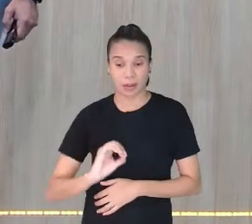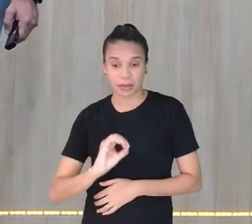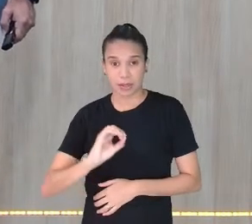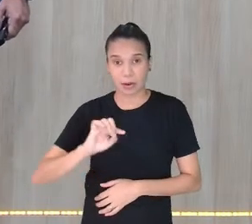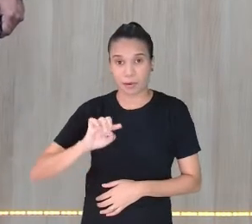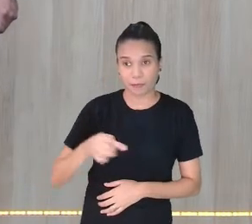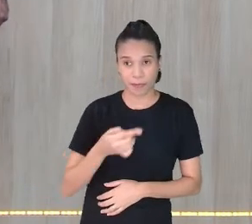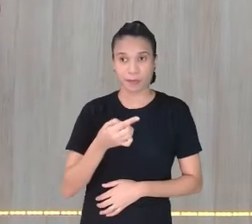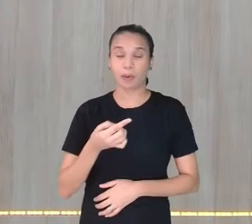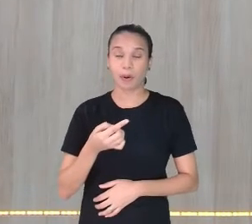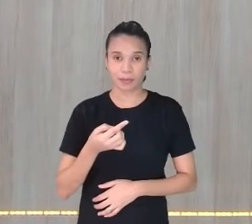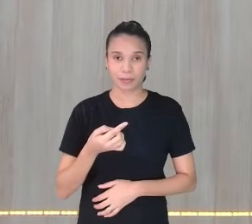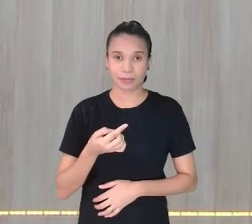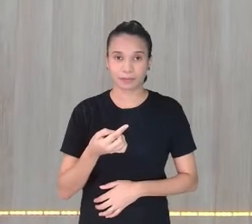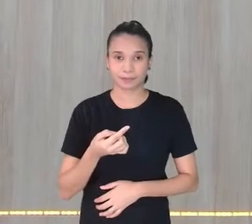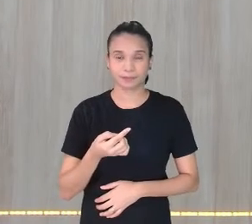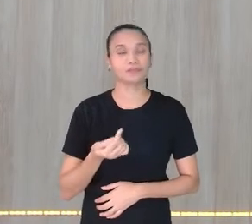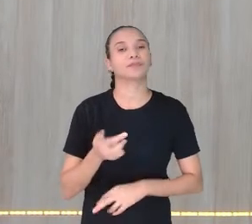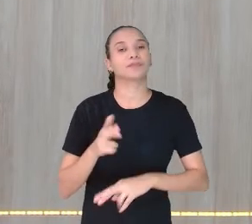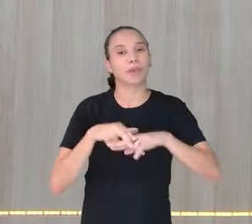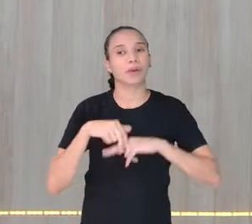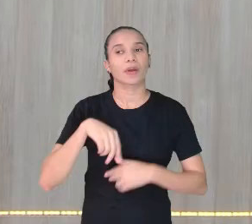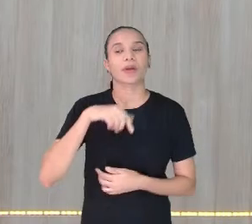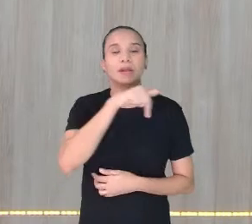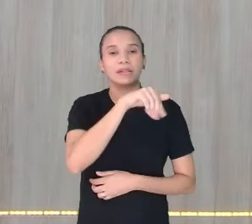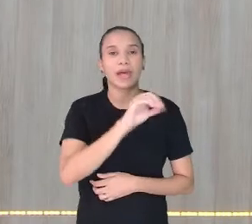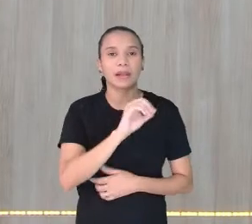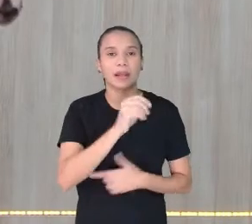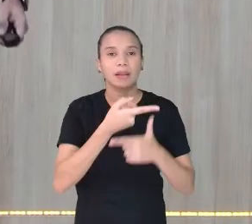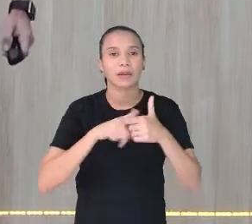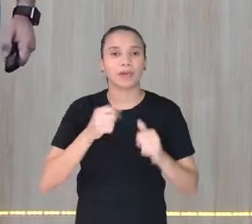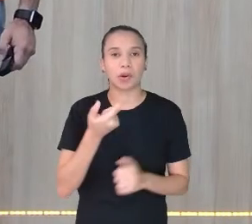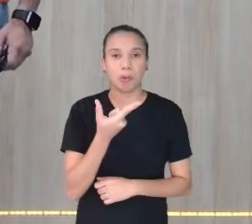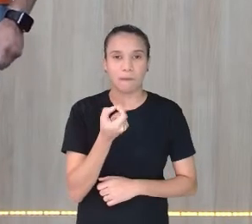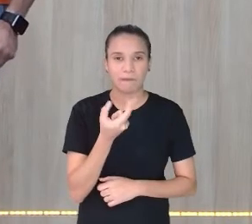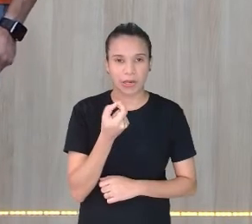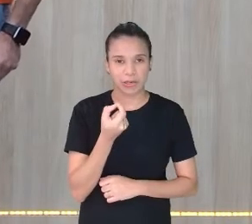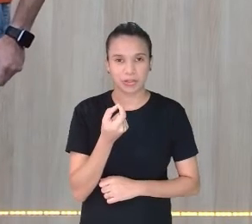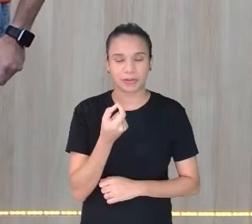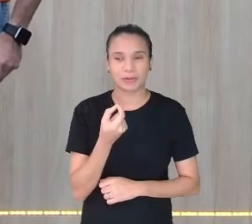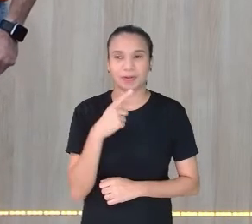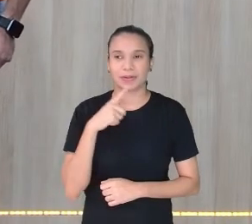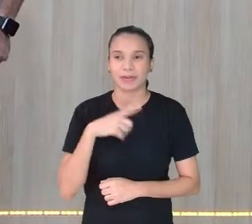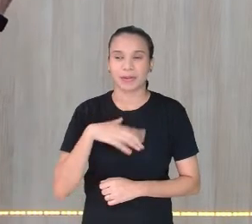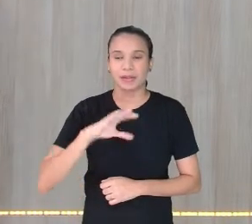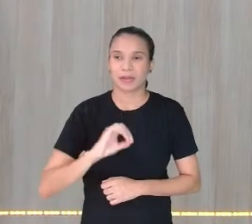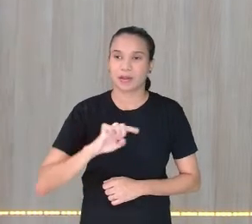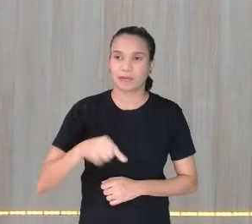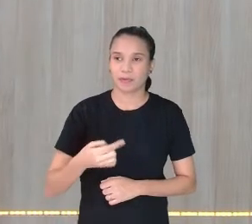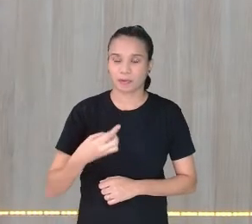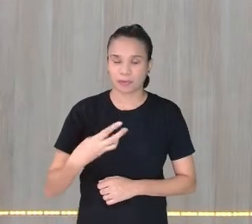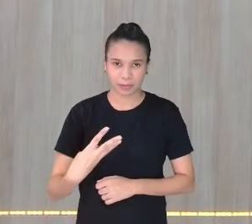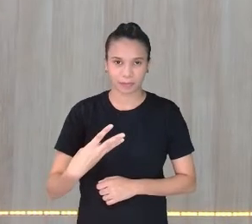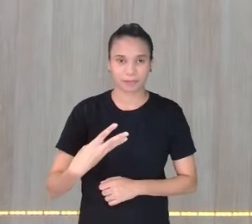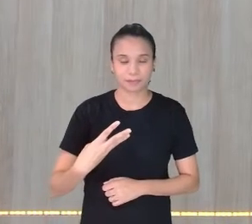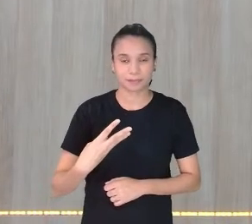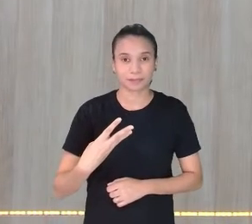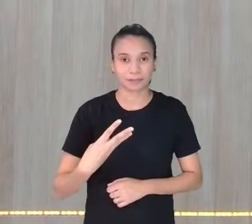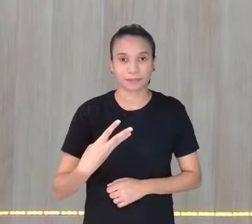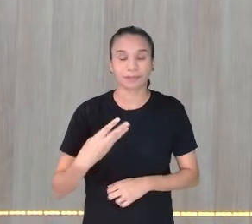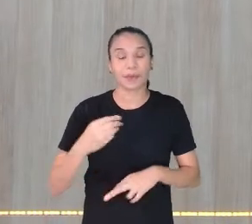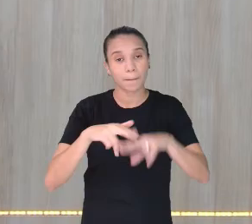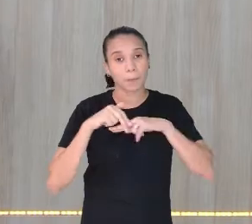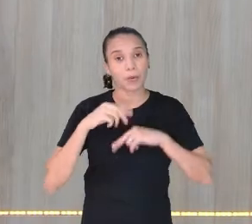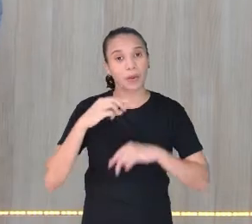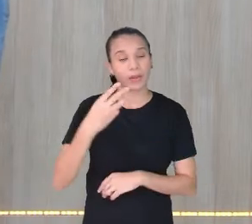embaixo 0 e uma vírgula. Então, 70 dividido por 20 vai dar igual a 3, tá?